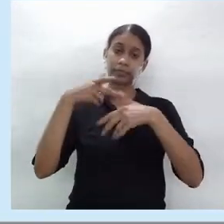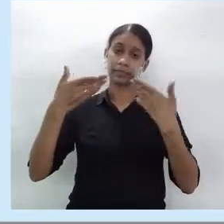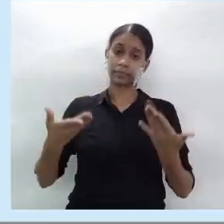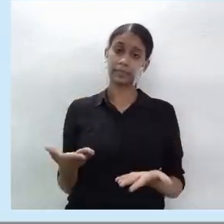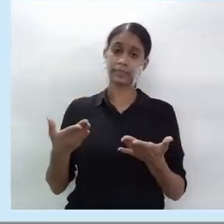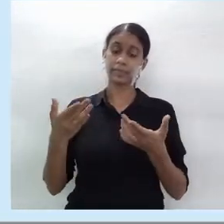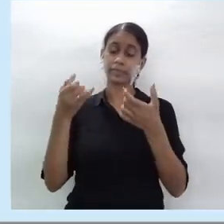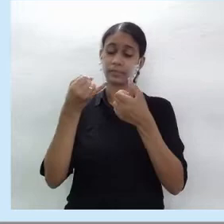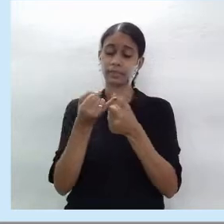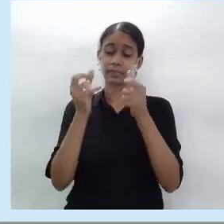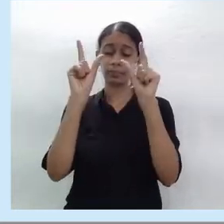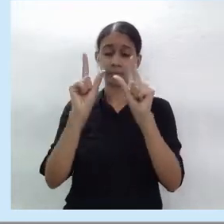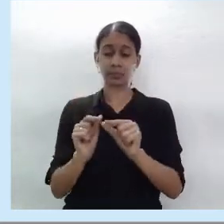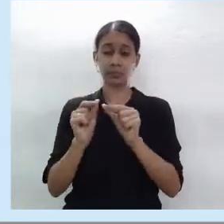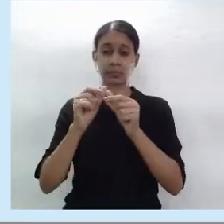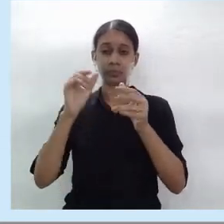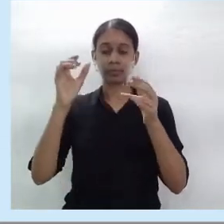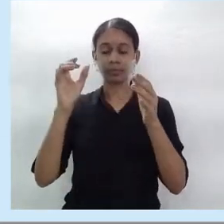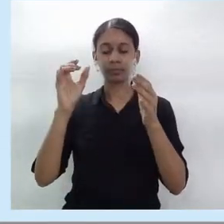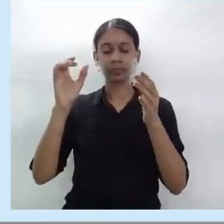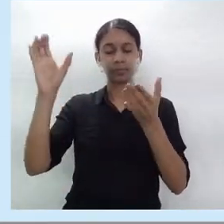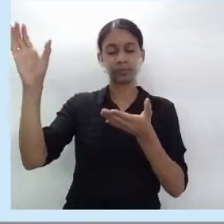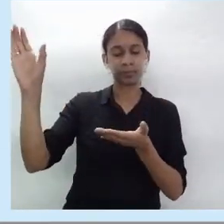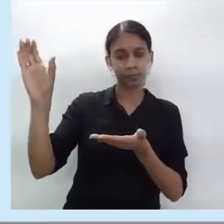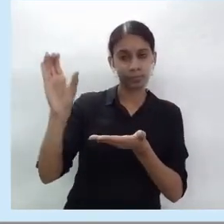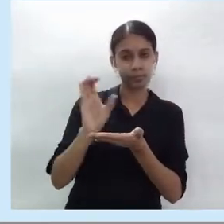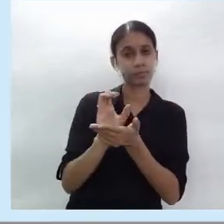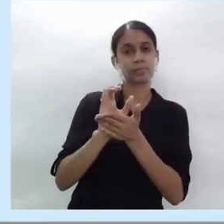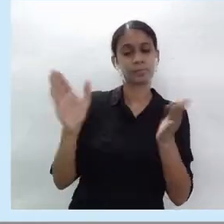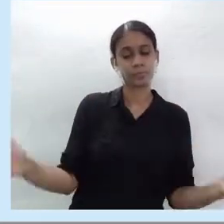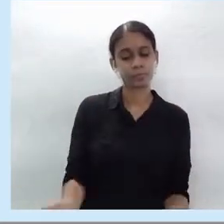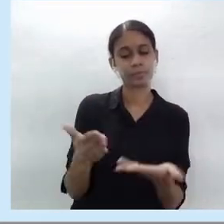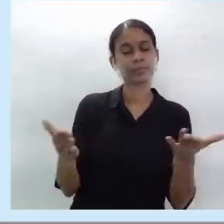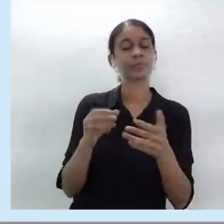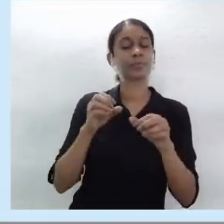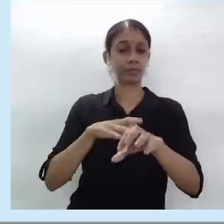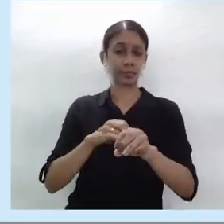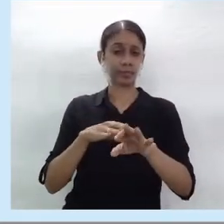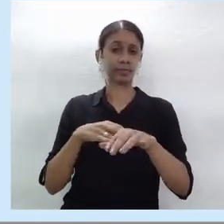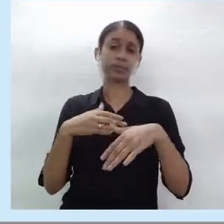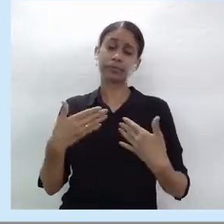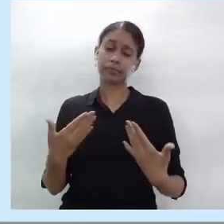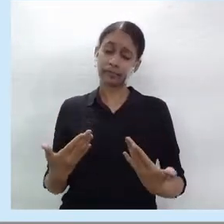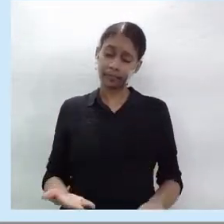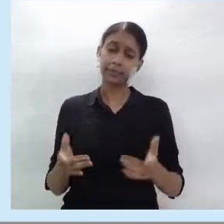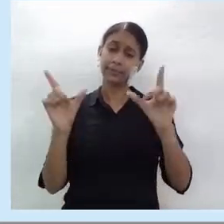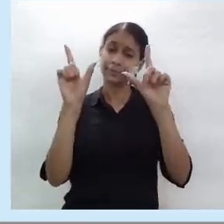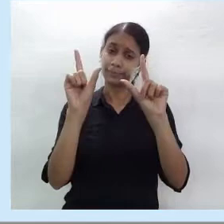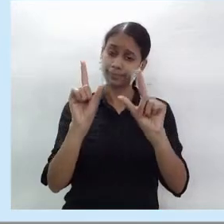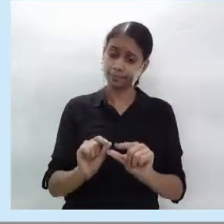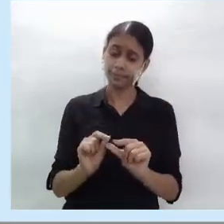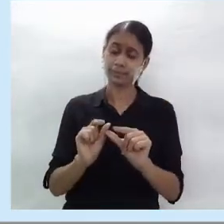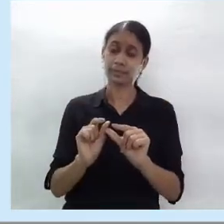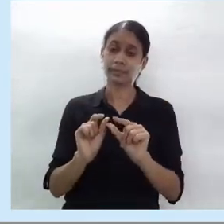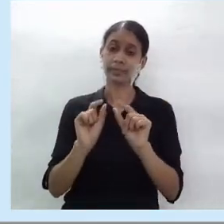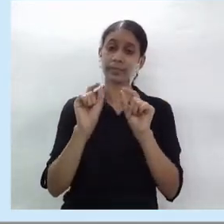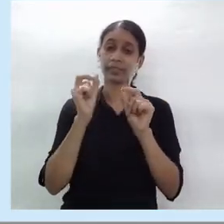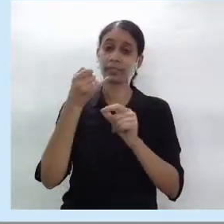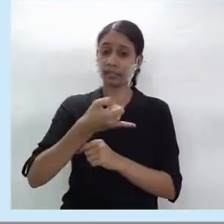quanto menor os investimentos e menor os resultados dos índices educacionais internacionais, maior